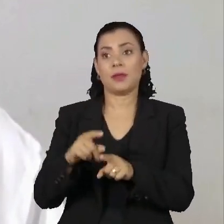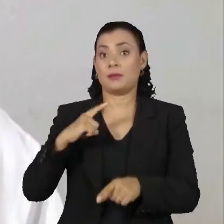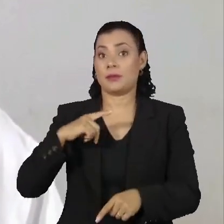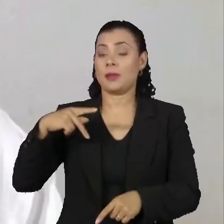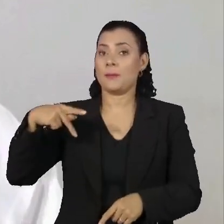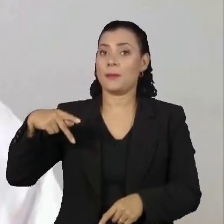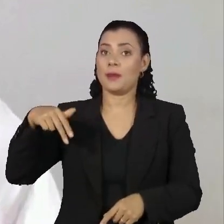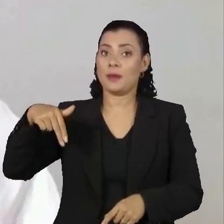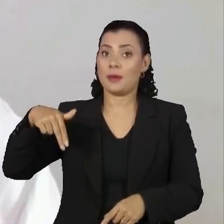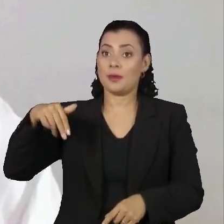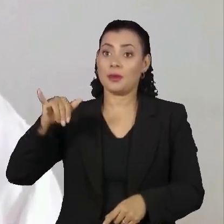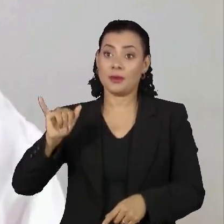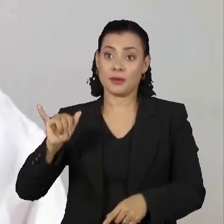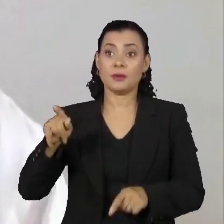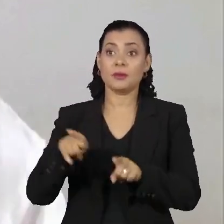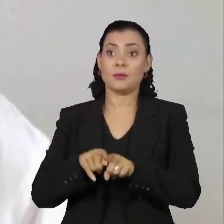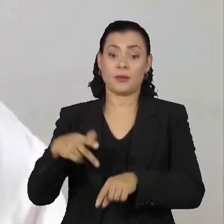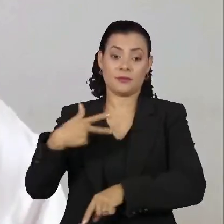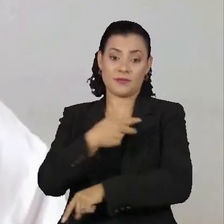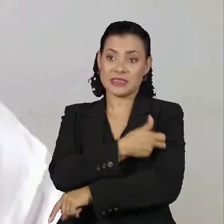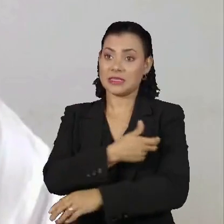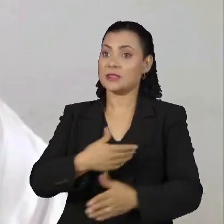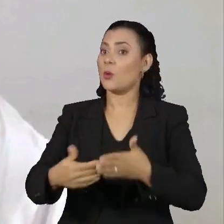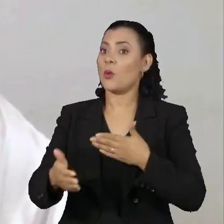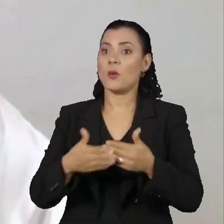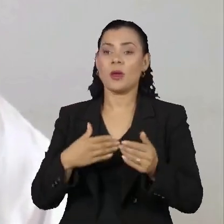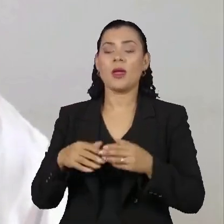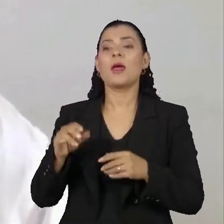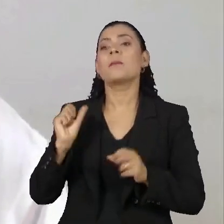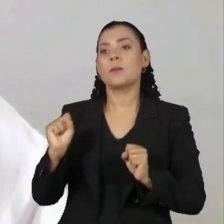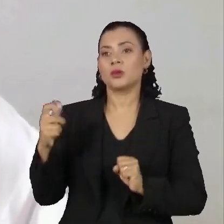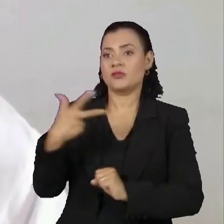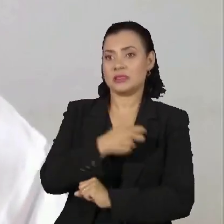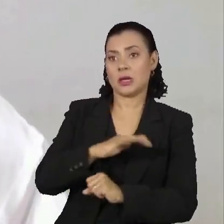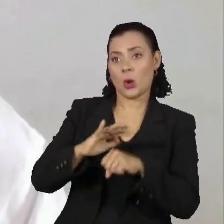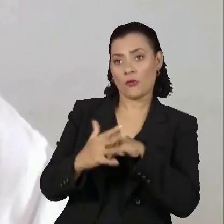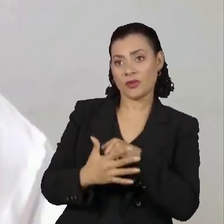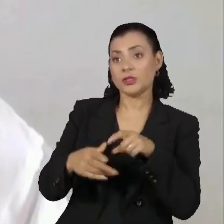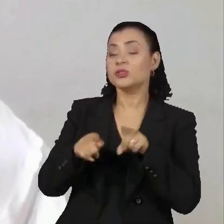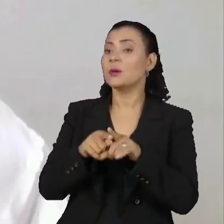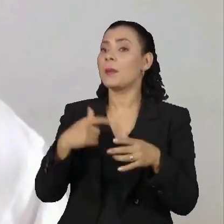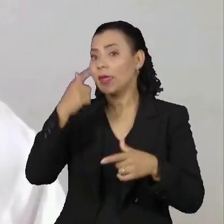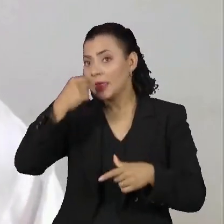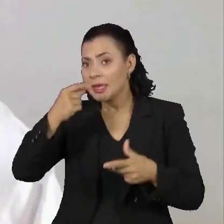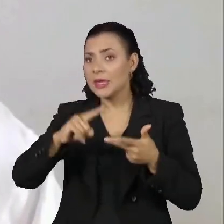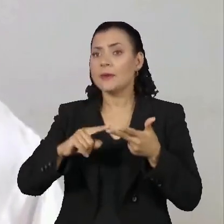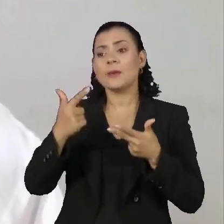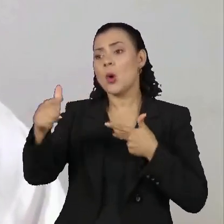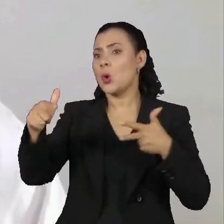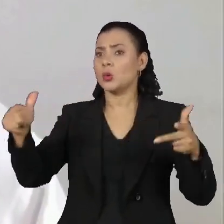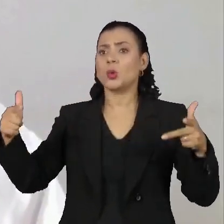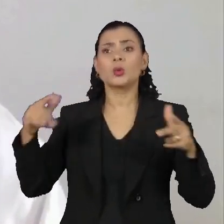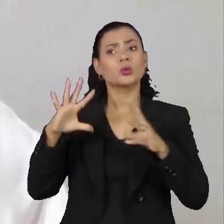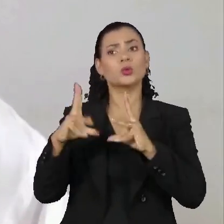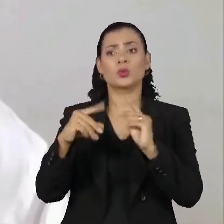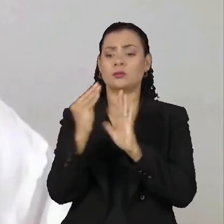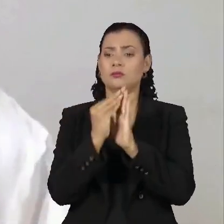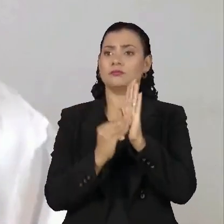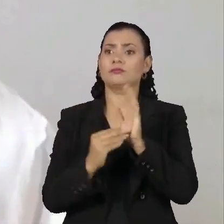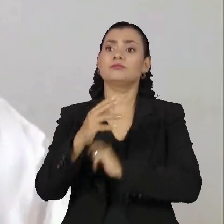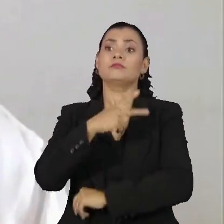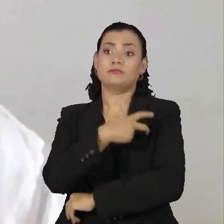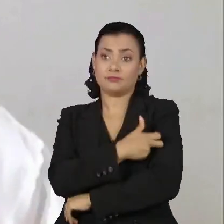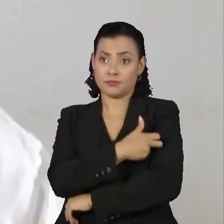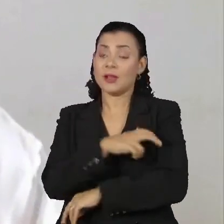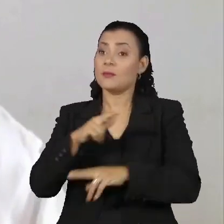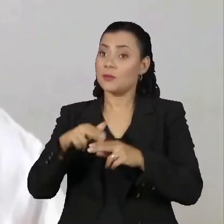de Imunizações, não só para a Covid, mas para todas as vacinas, que é um modelo para o mundo todo. Então, nós devemos tomar as vacinas adequadas